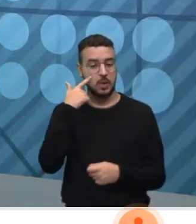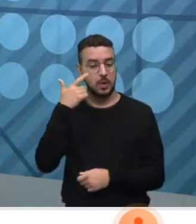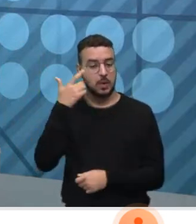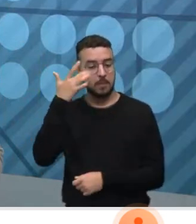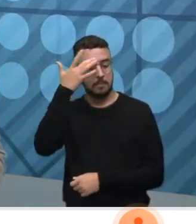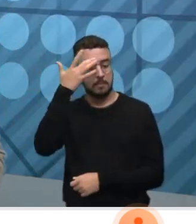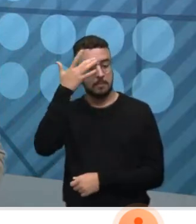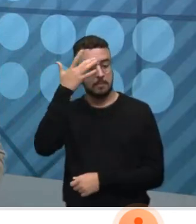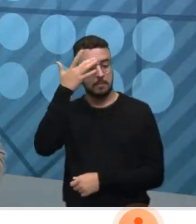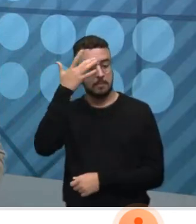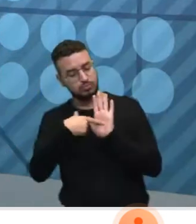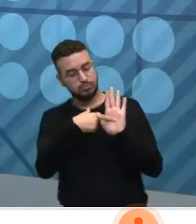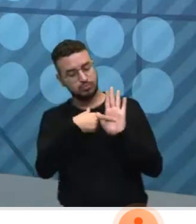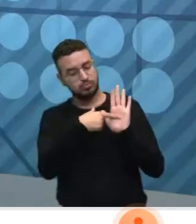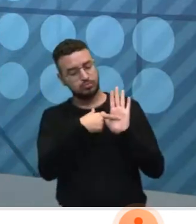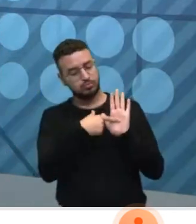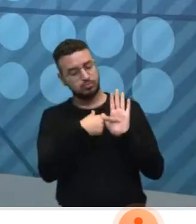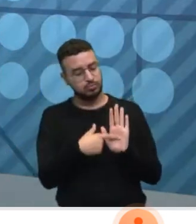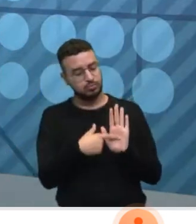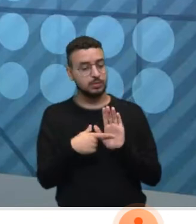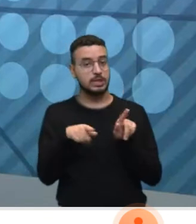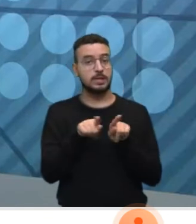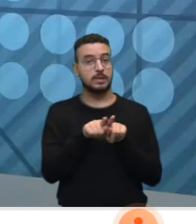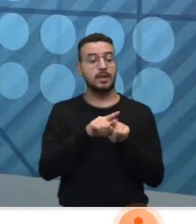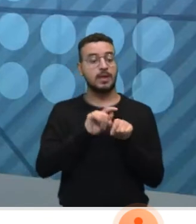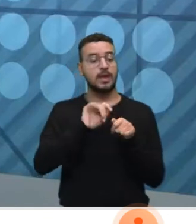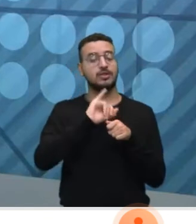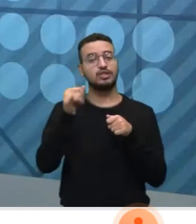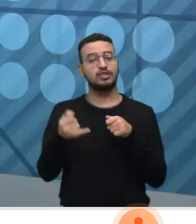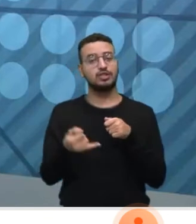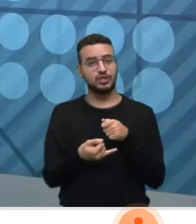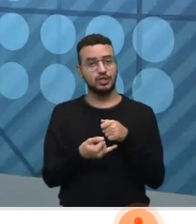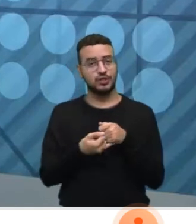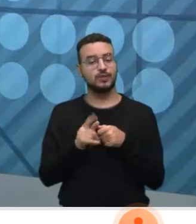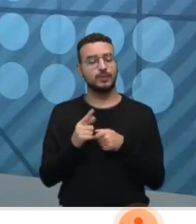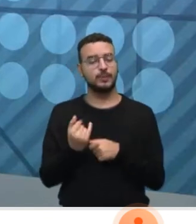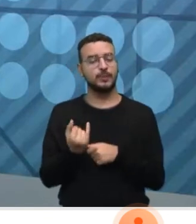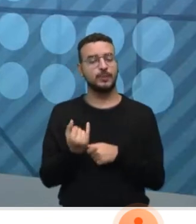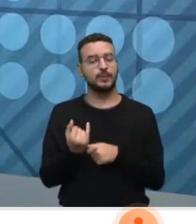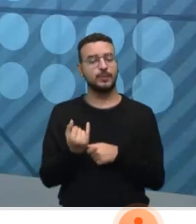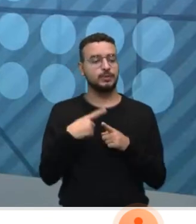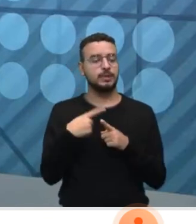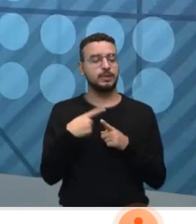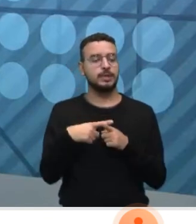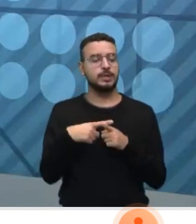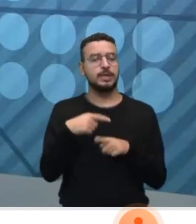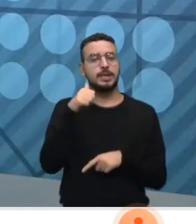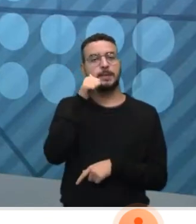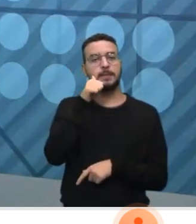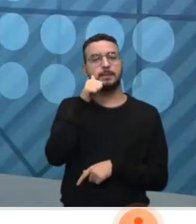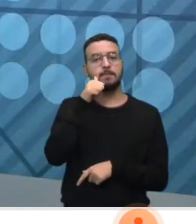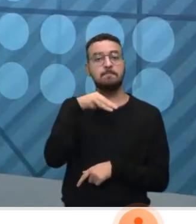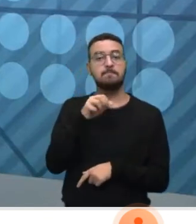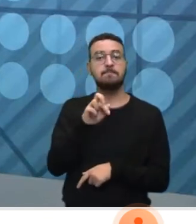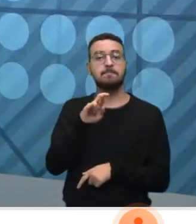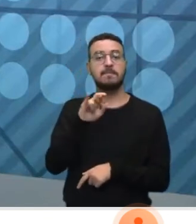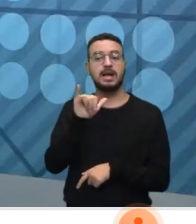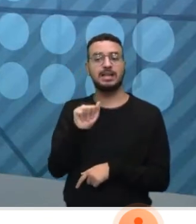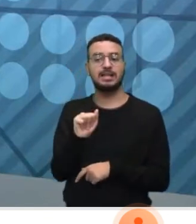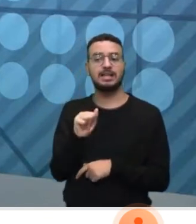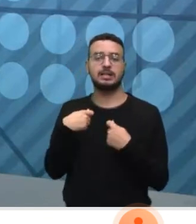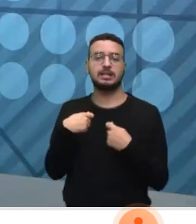escolar, e os adjetivos, eles são importantes caso a aluna, Maria, quer descrever, até mesmo a professora.